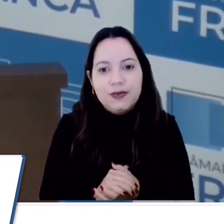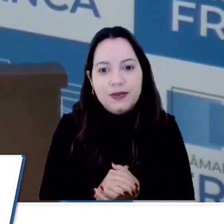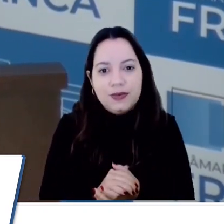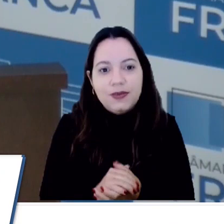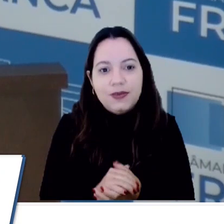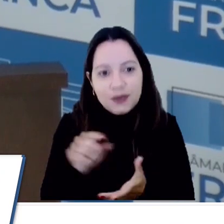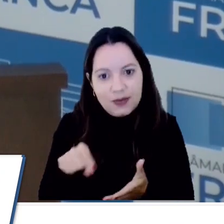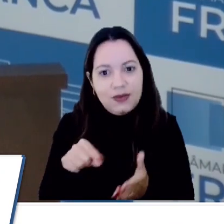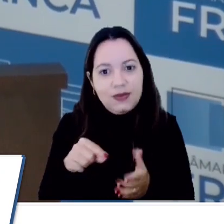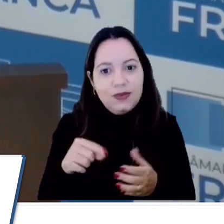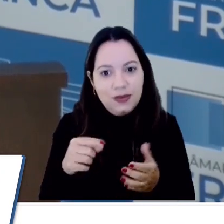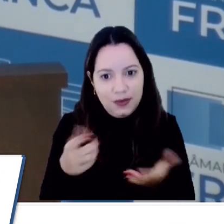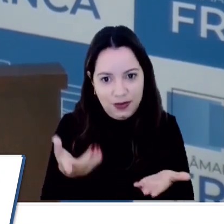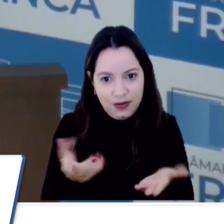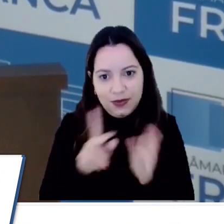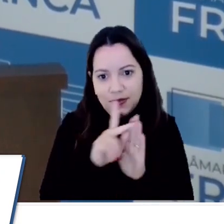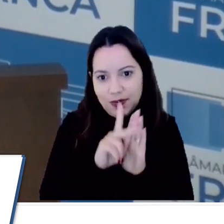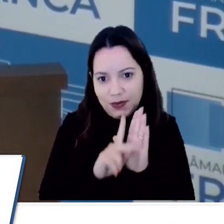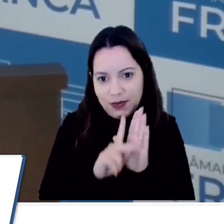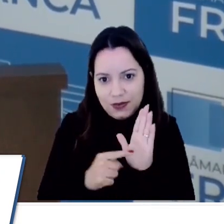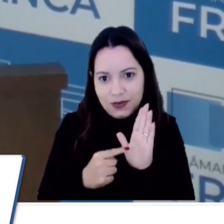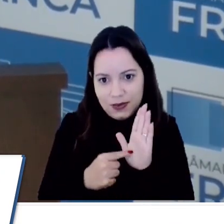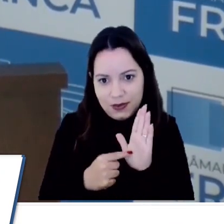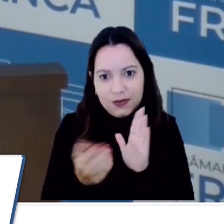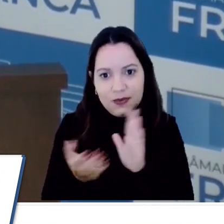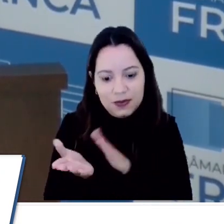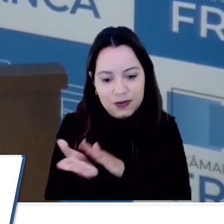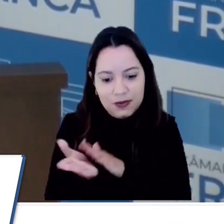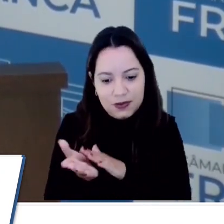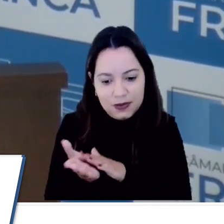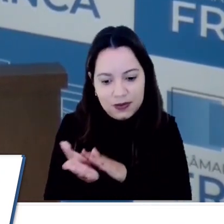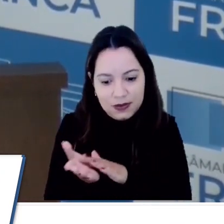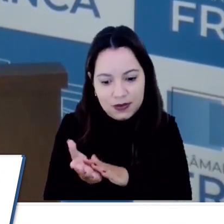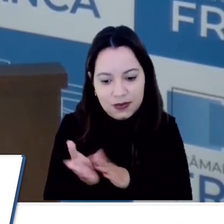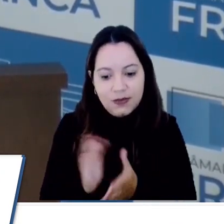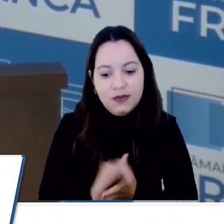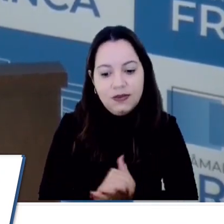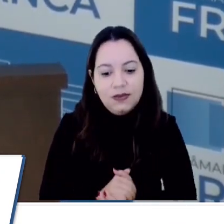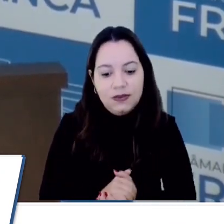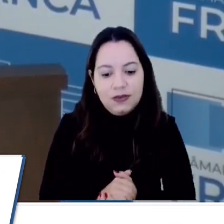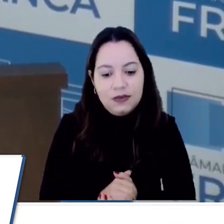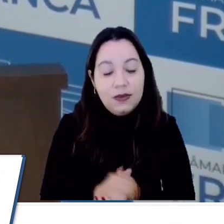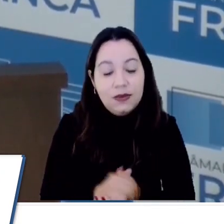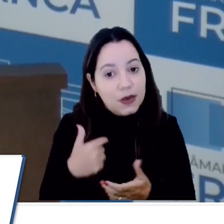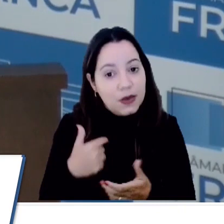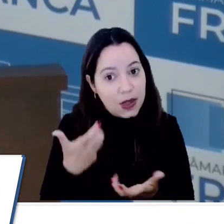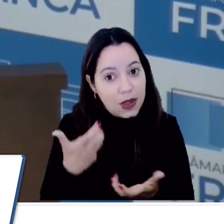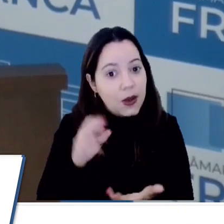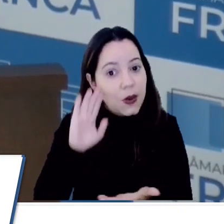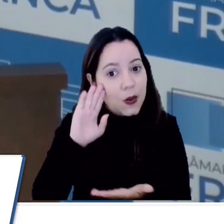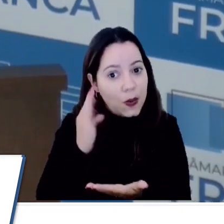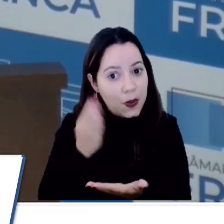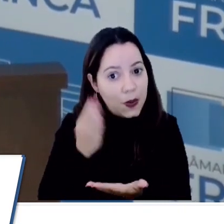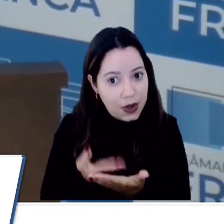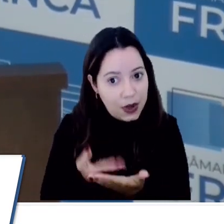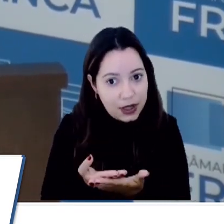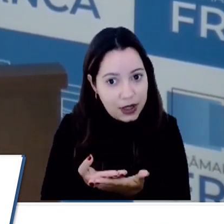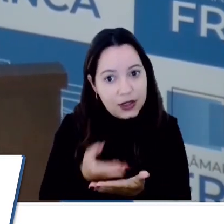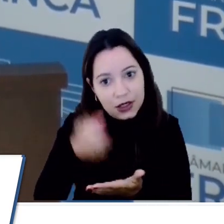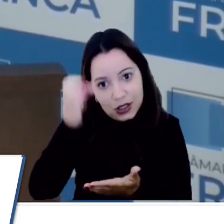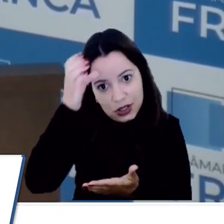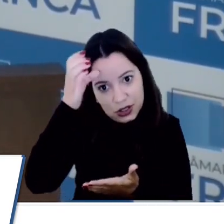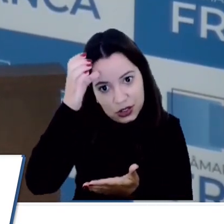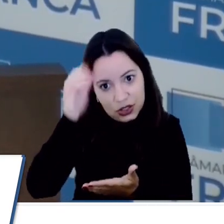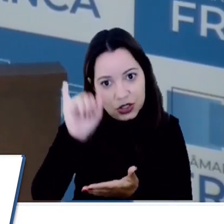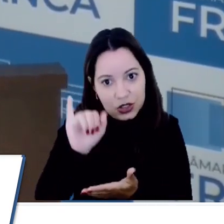nesse projeto, né, nessa homenagem, e eu creio e acredito muito que a tia Ivone, lá do céu,